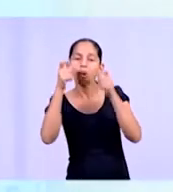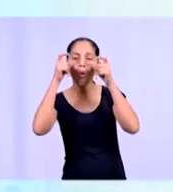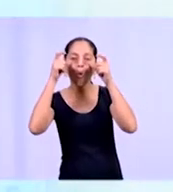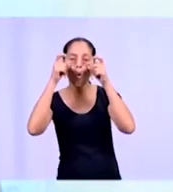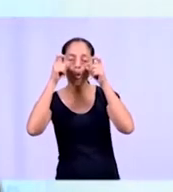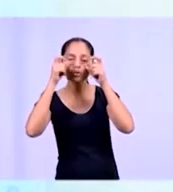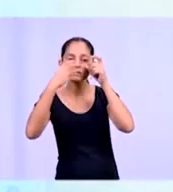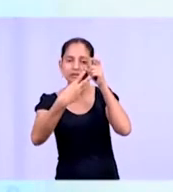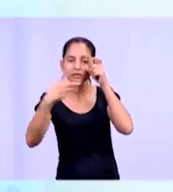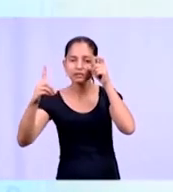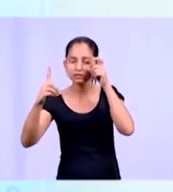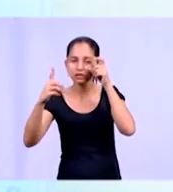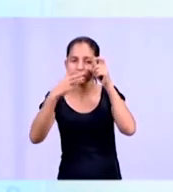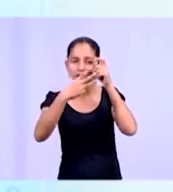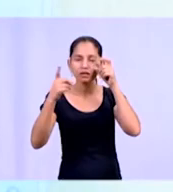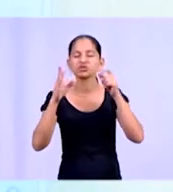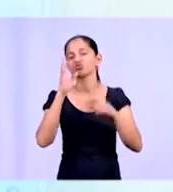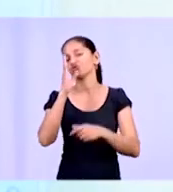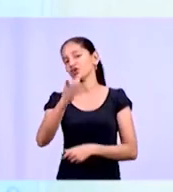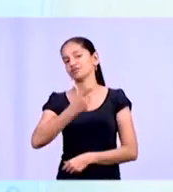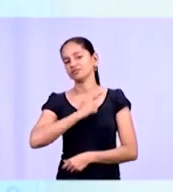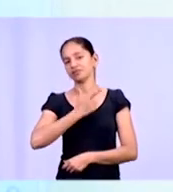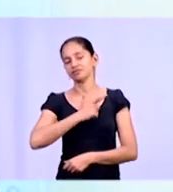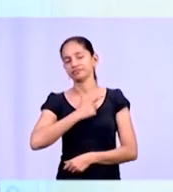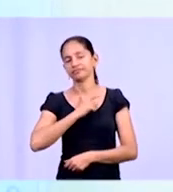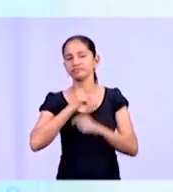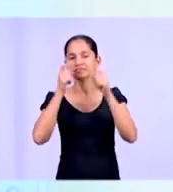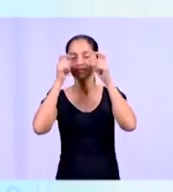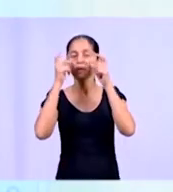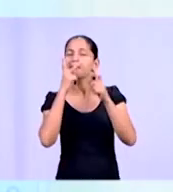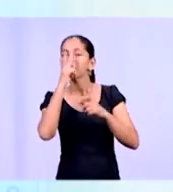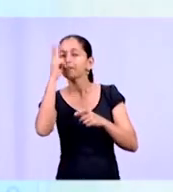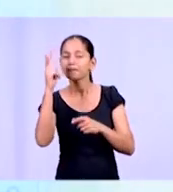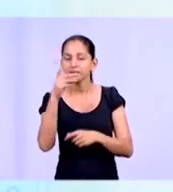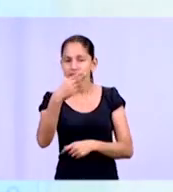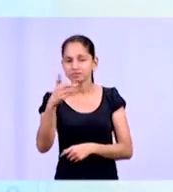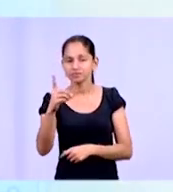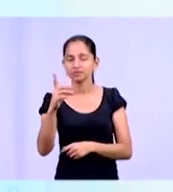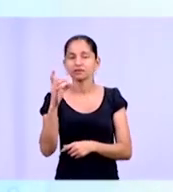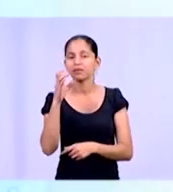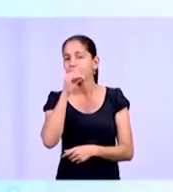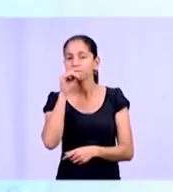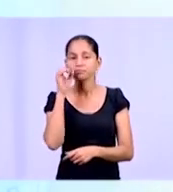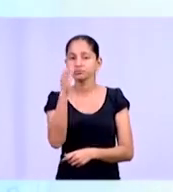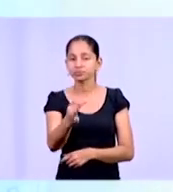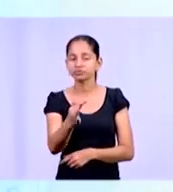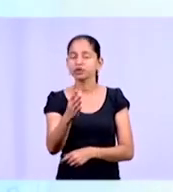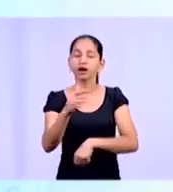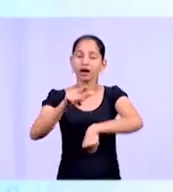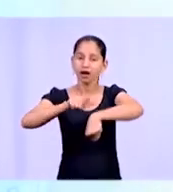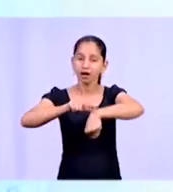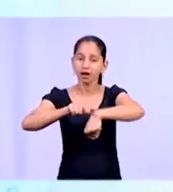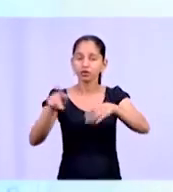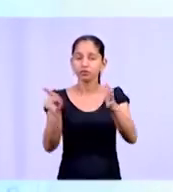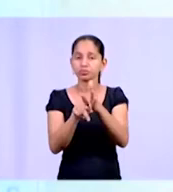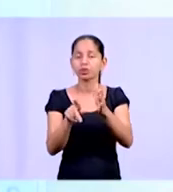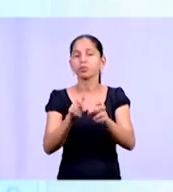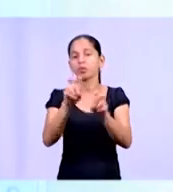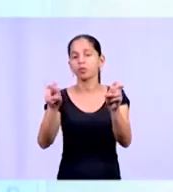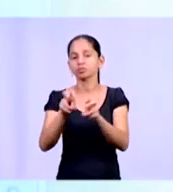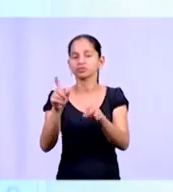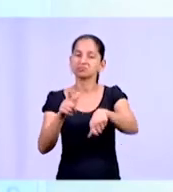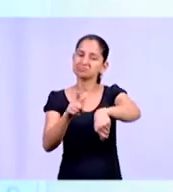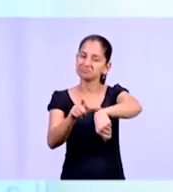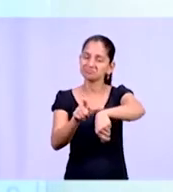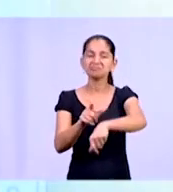é um computador que fica no seu óculos, nós já temos isso aí, já está em fase de implantação. Um relógio, que é um computador, você tem um relógio da